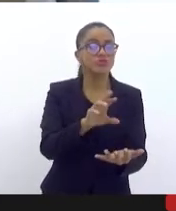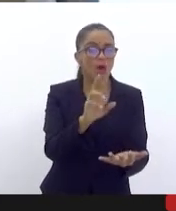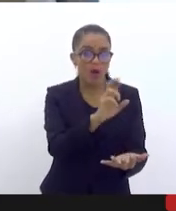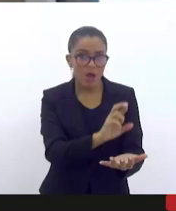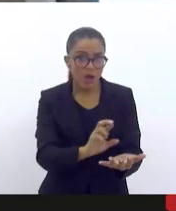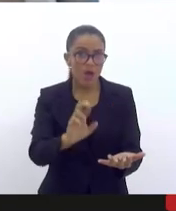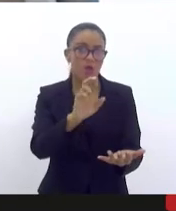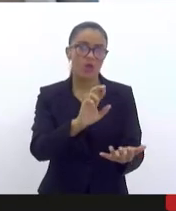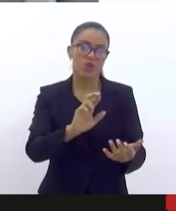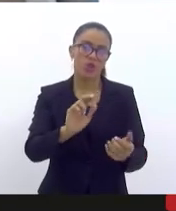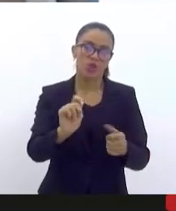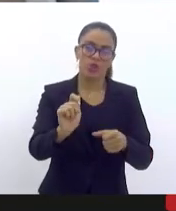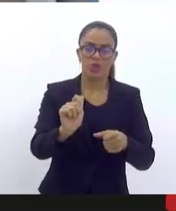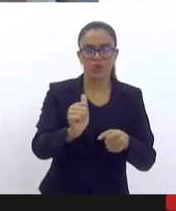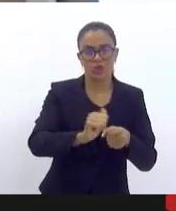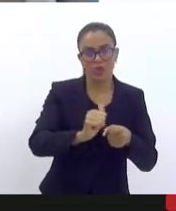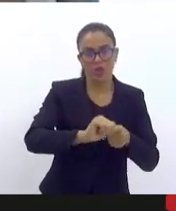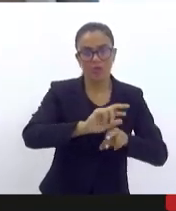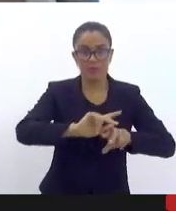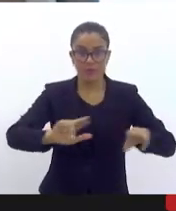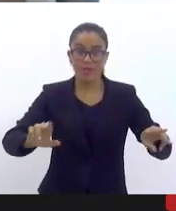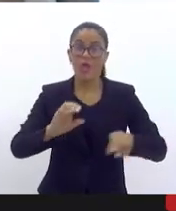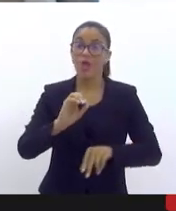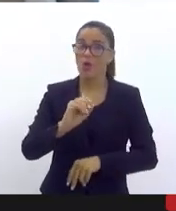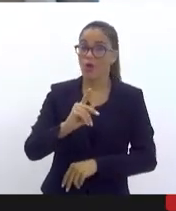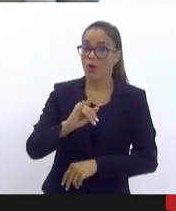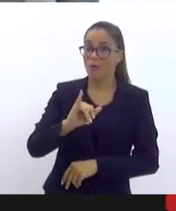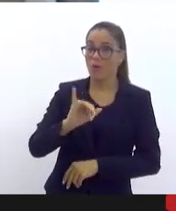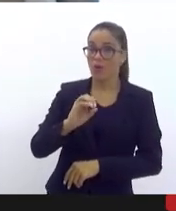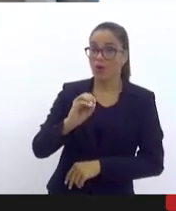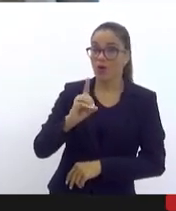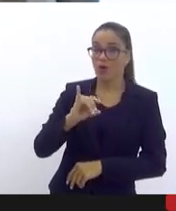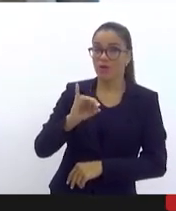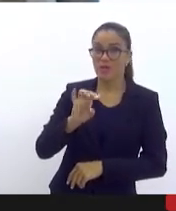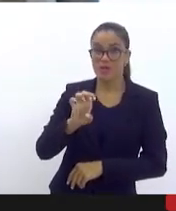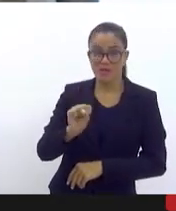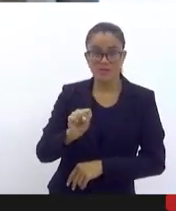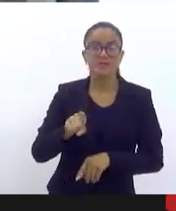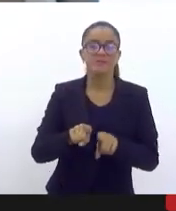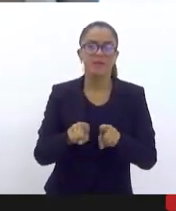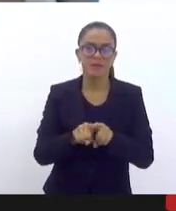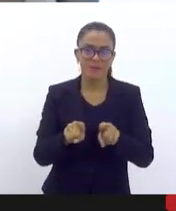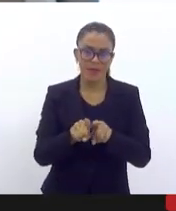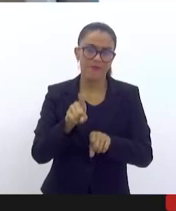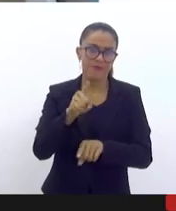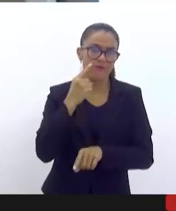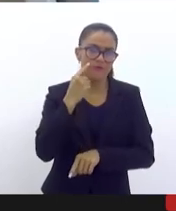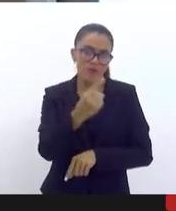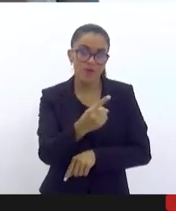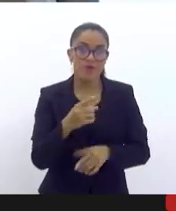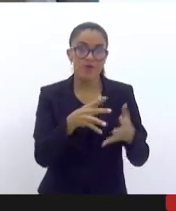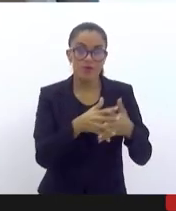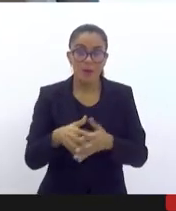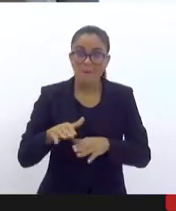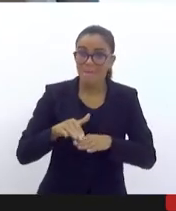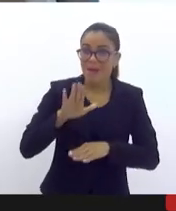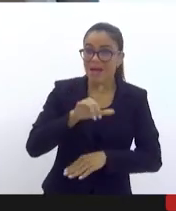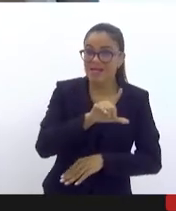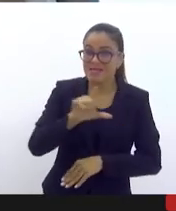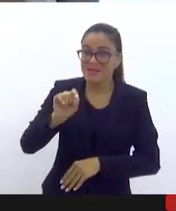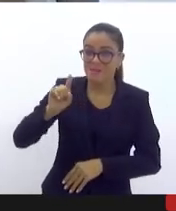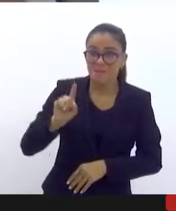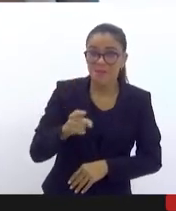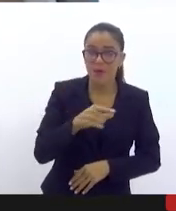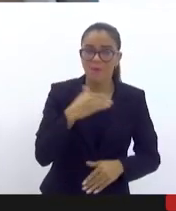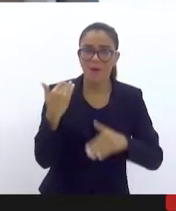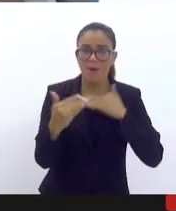essa droga eu esqueci também de falar dos opioides que também é uma preocupação né a gente viu aí nos Estados Unidos mais de 100 mil mortes